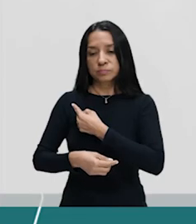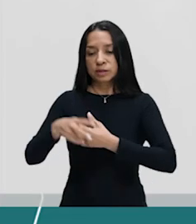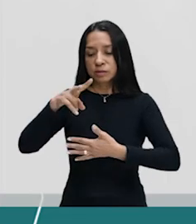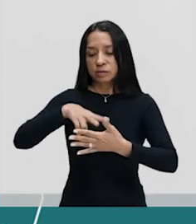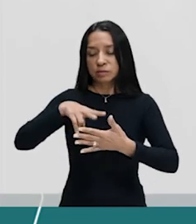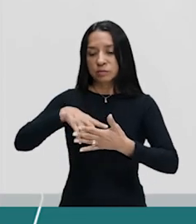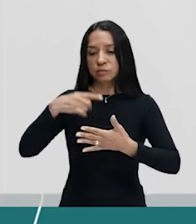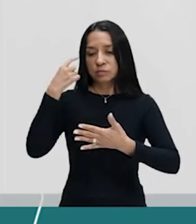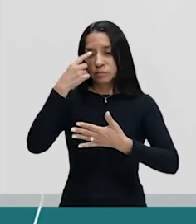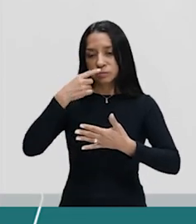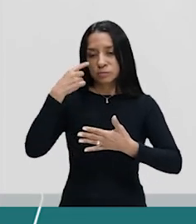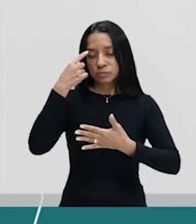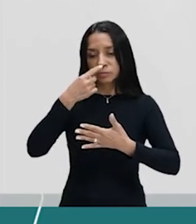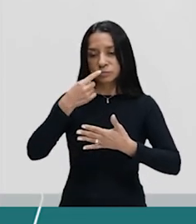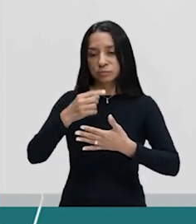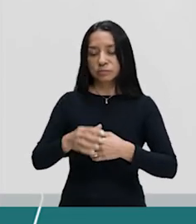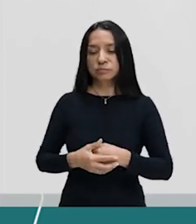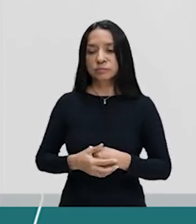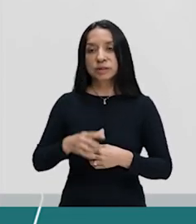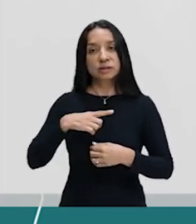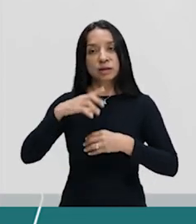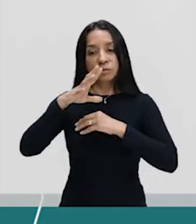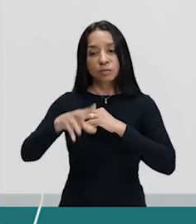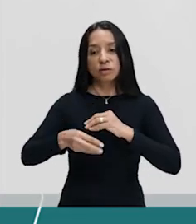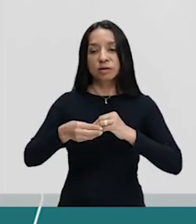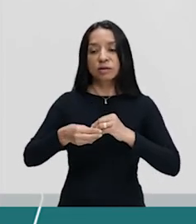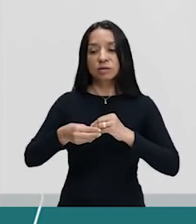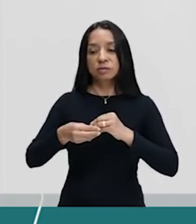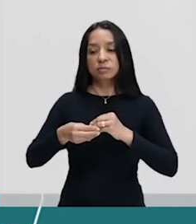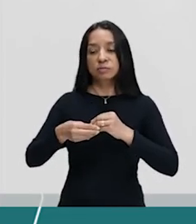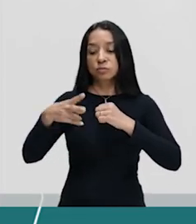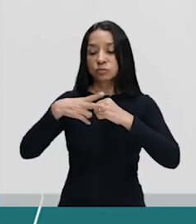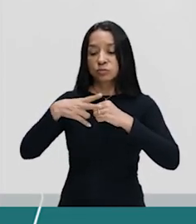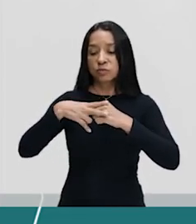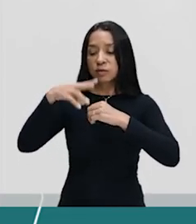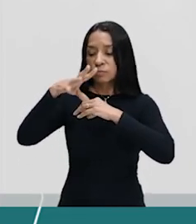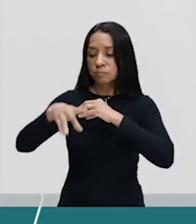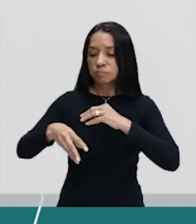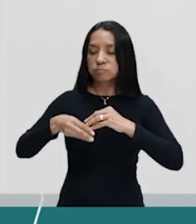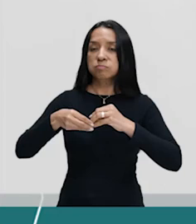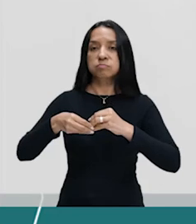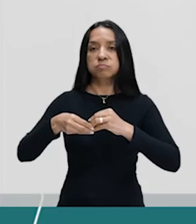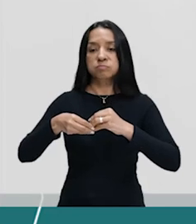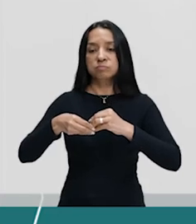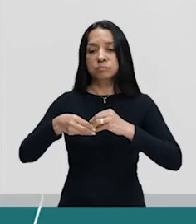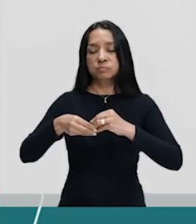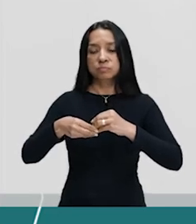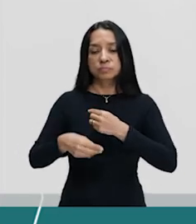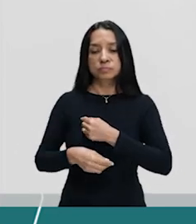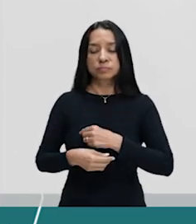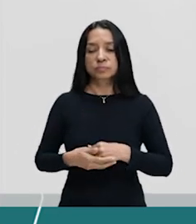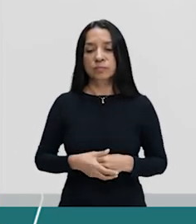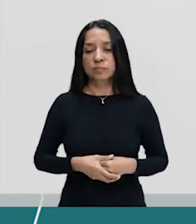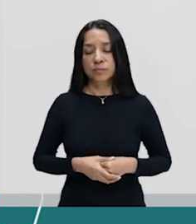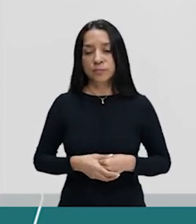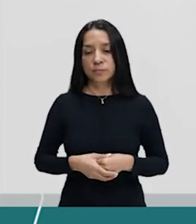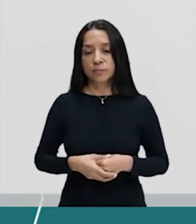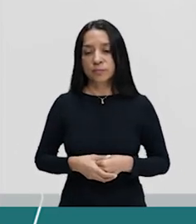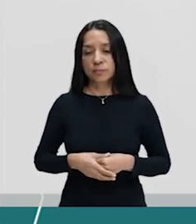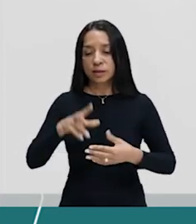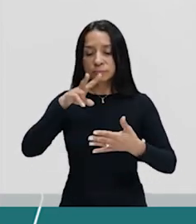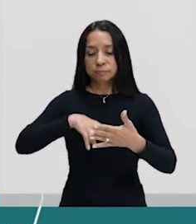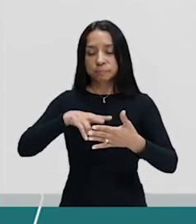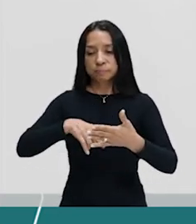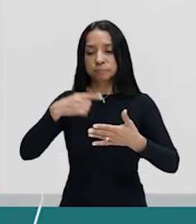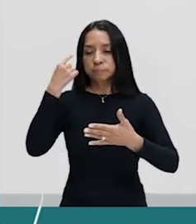estado. Observe aqui que eu tenho um acréscimo de um verbo auxiliar. Yo he estado.